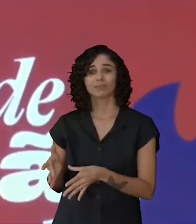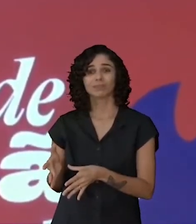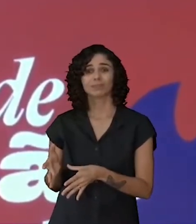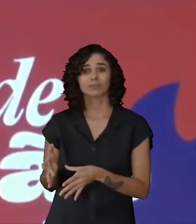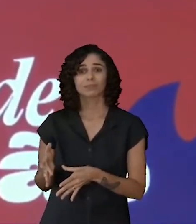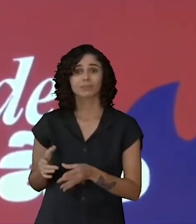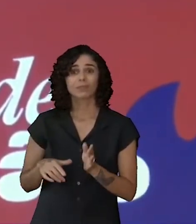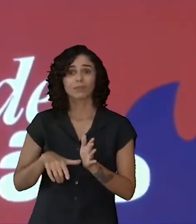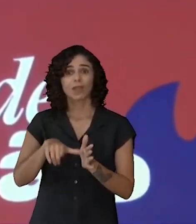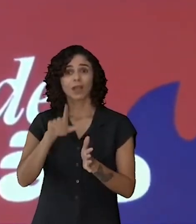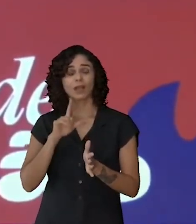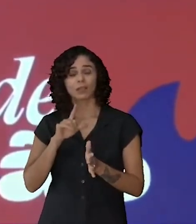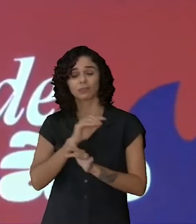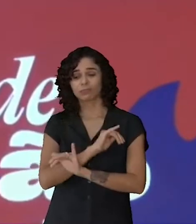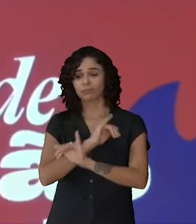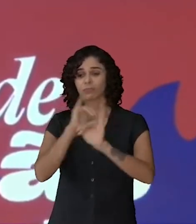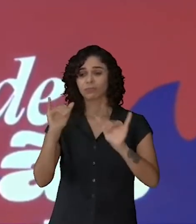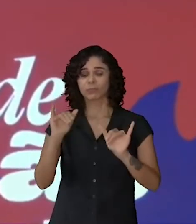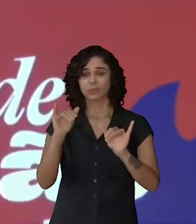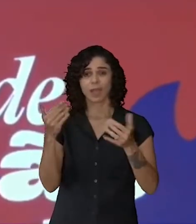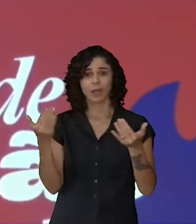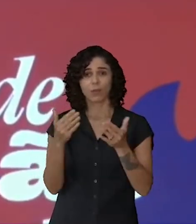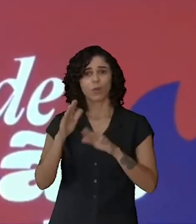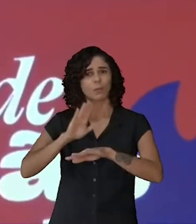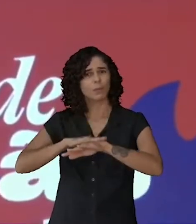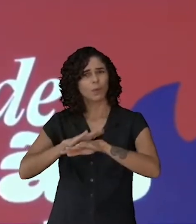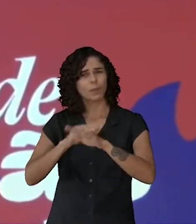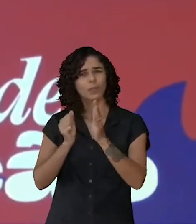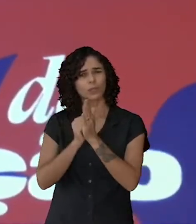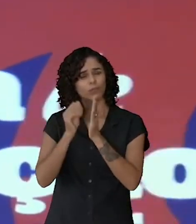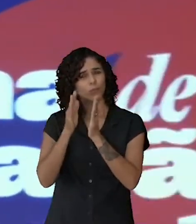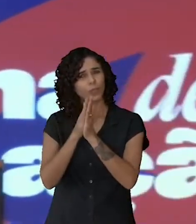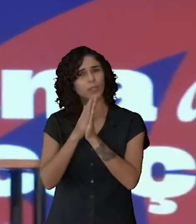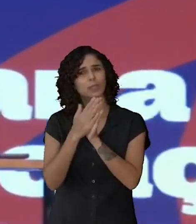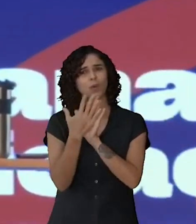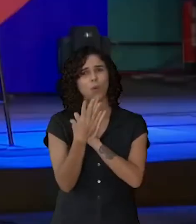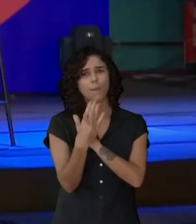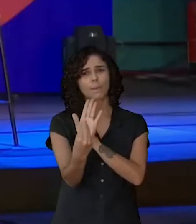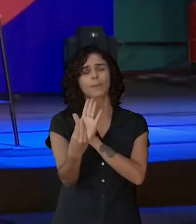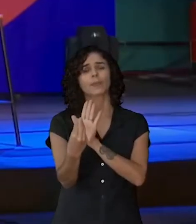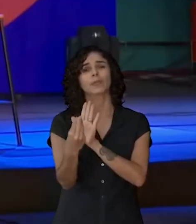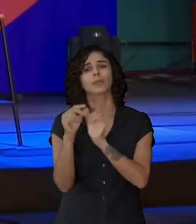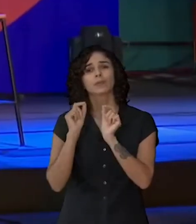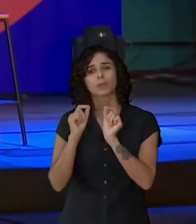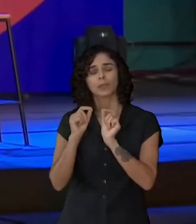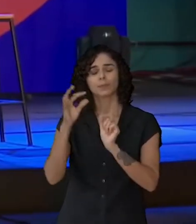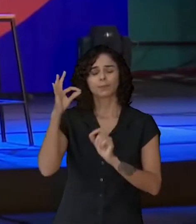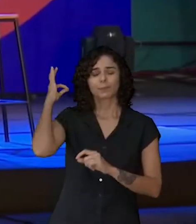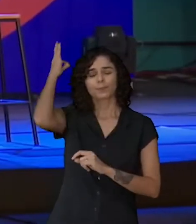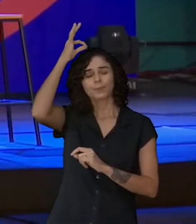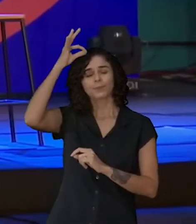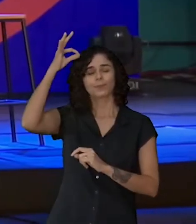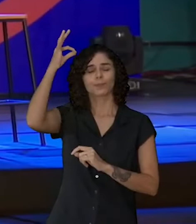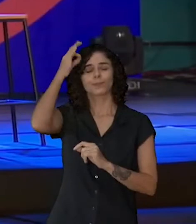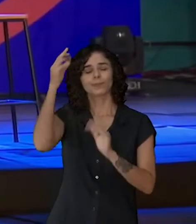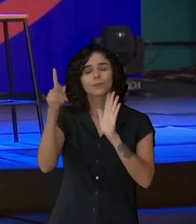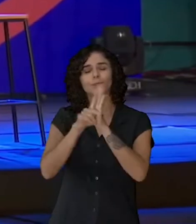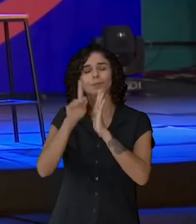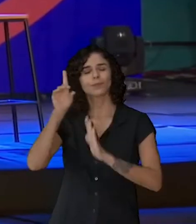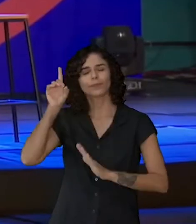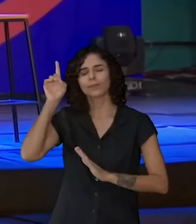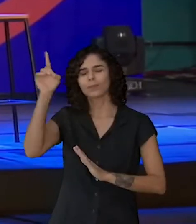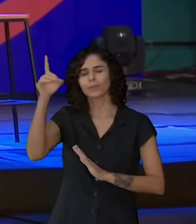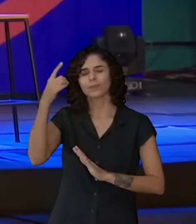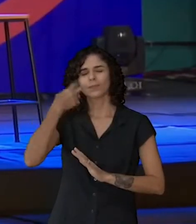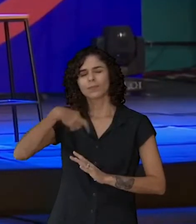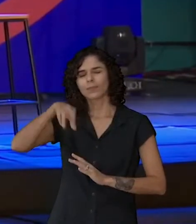qualquer coisa, feche os seus olhos e fala comigo em voz alta: Espírito Santo de Deus, o Senhor